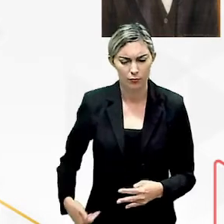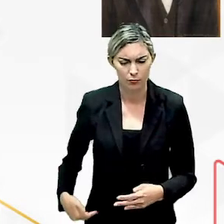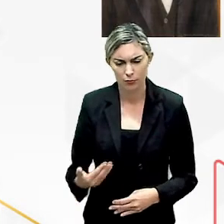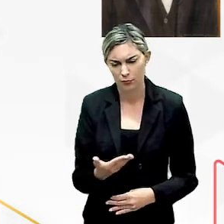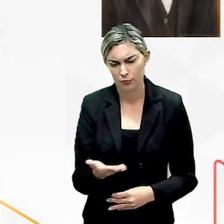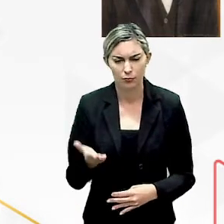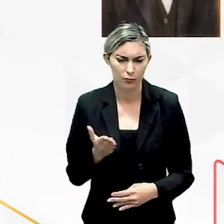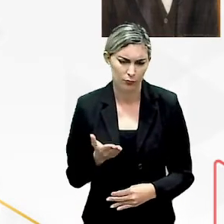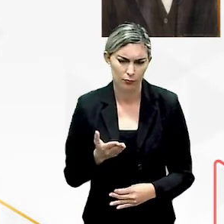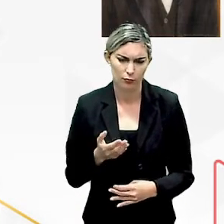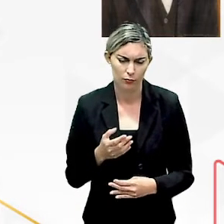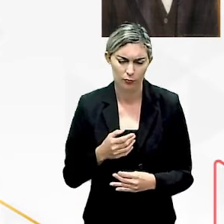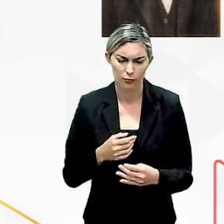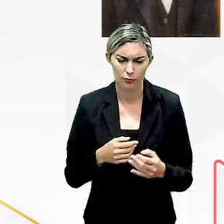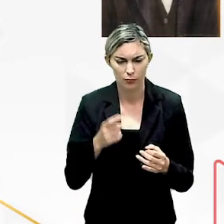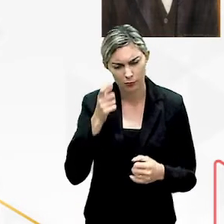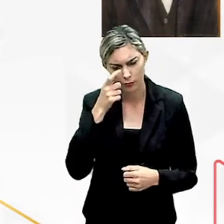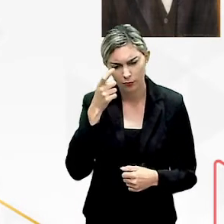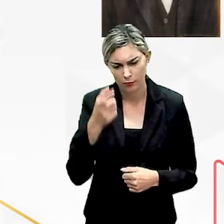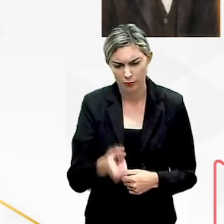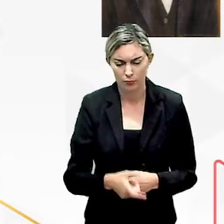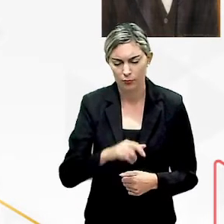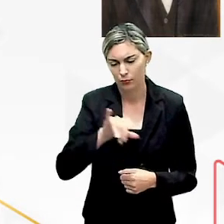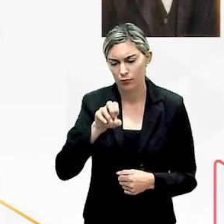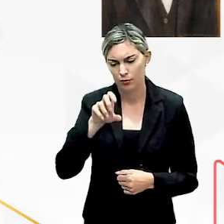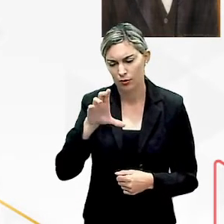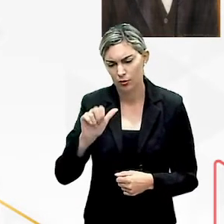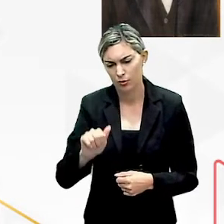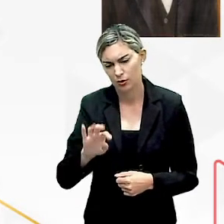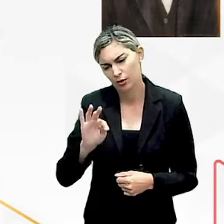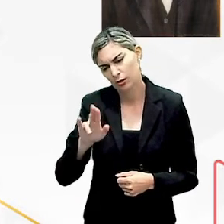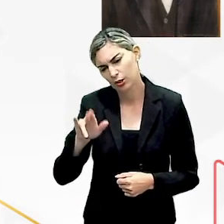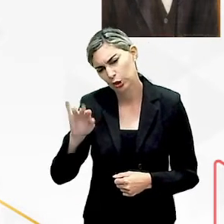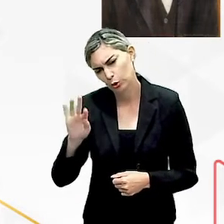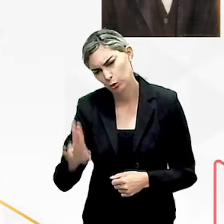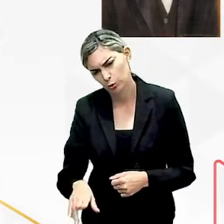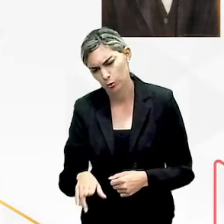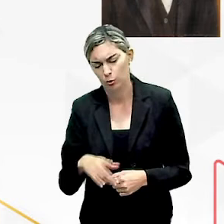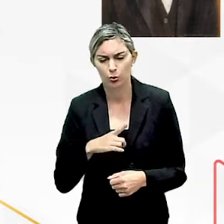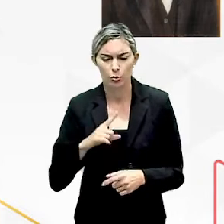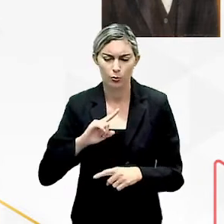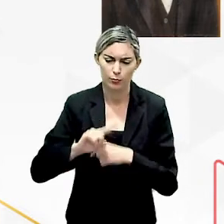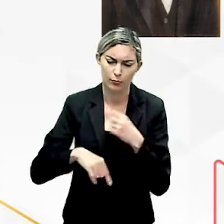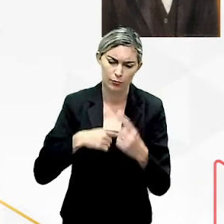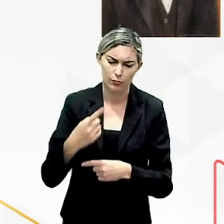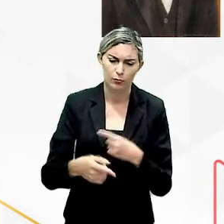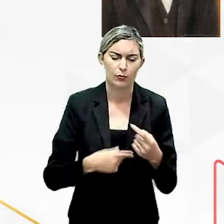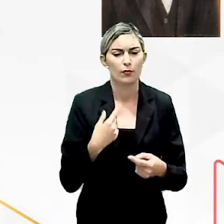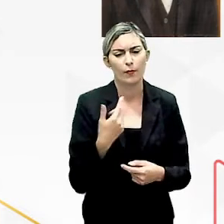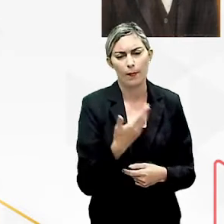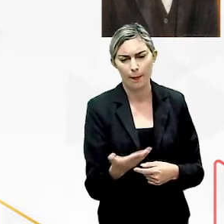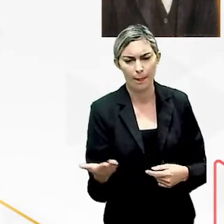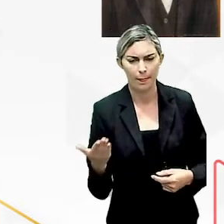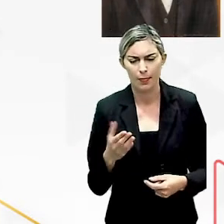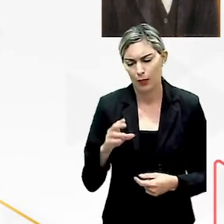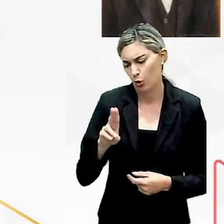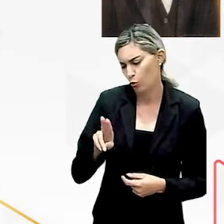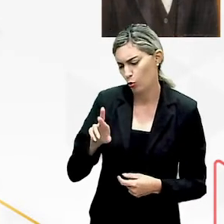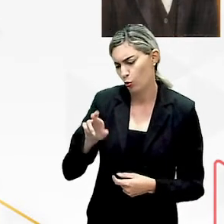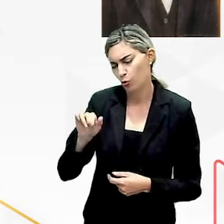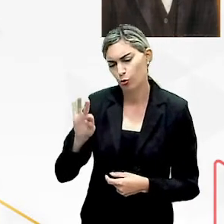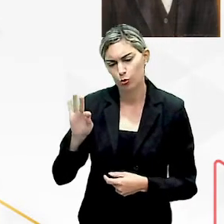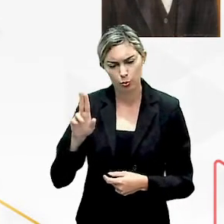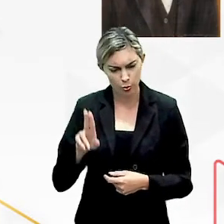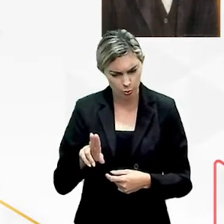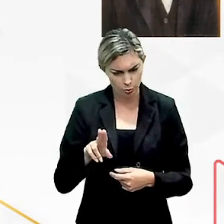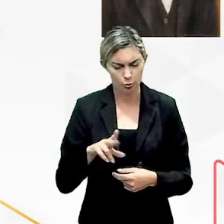ter obras interessantes como Jeca Tatu, do personagem de Monteiro Lobato, mais tarde corrigidos pela obra Urutu, né?